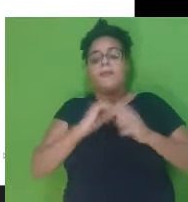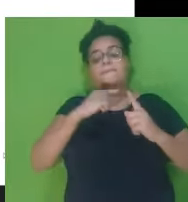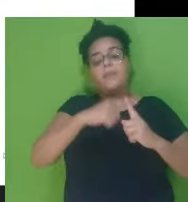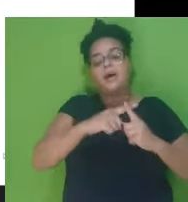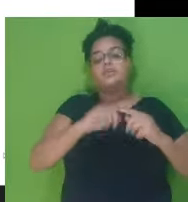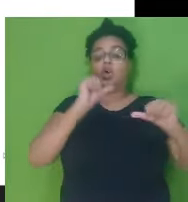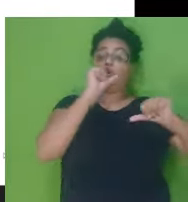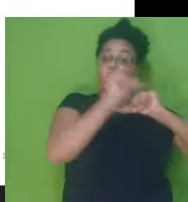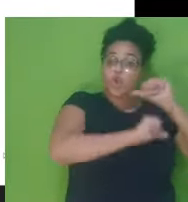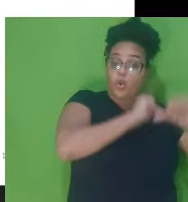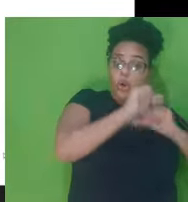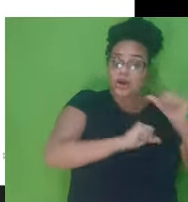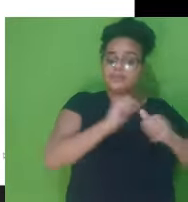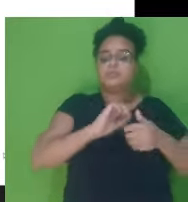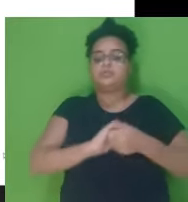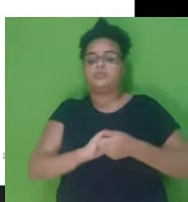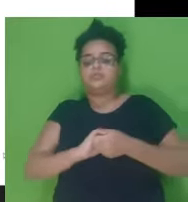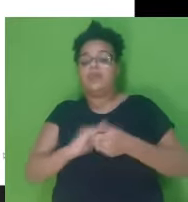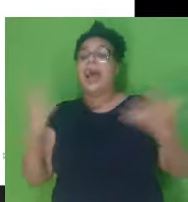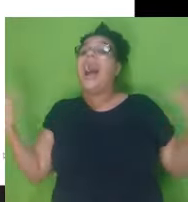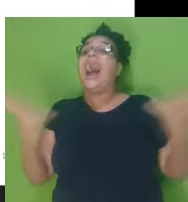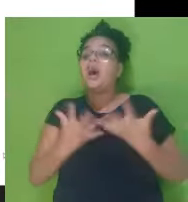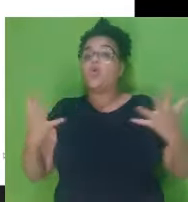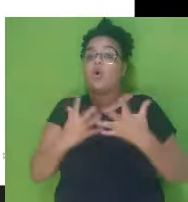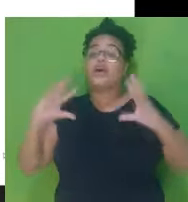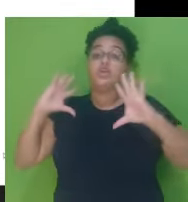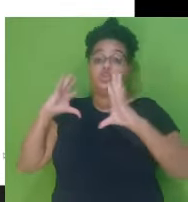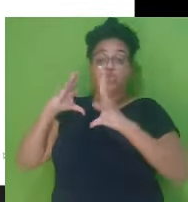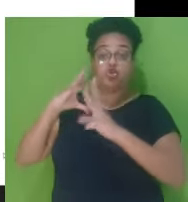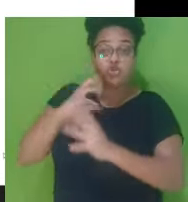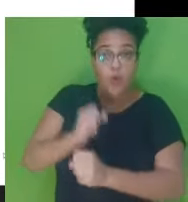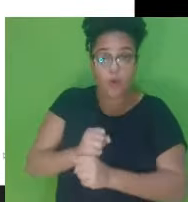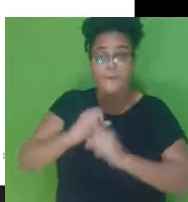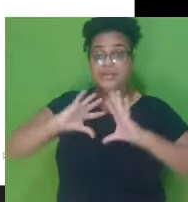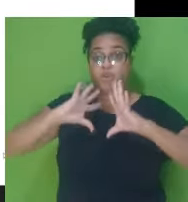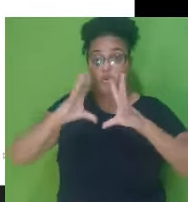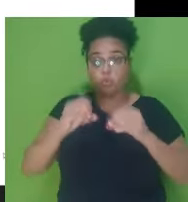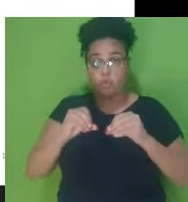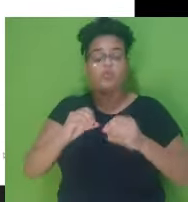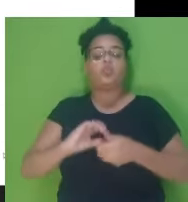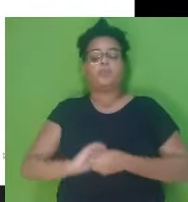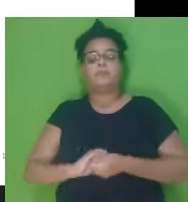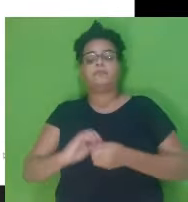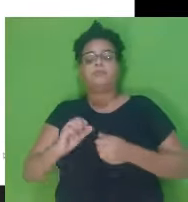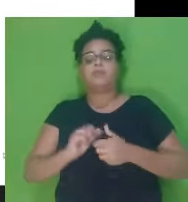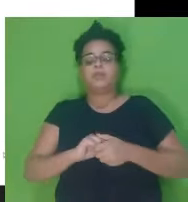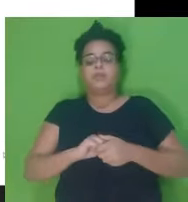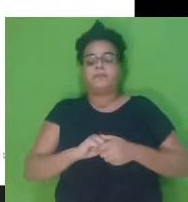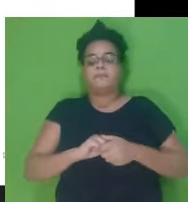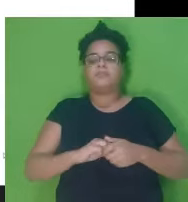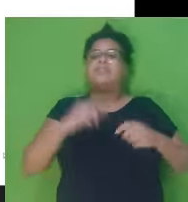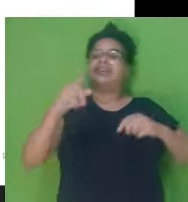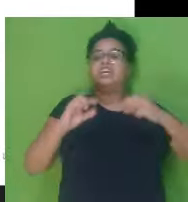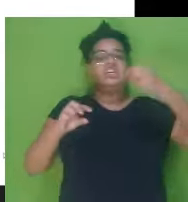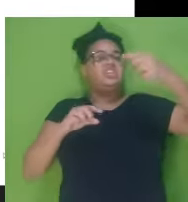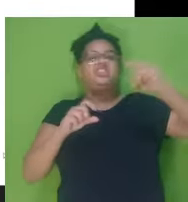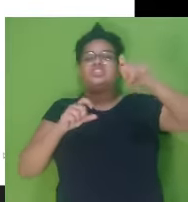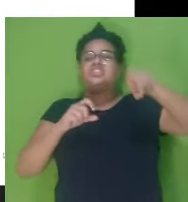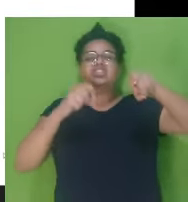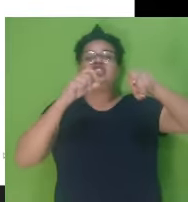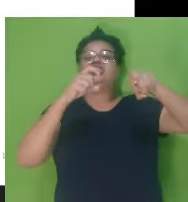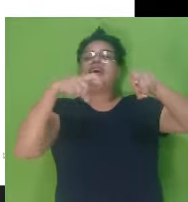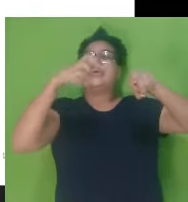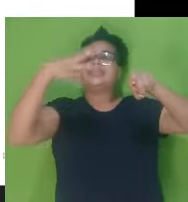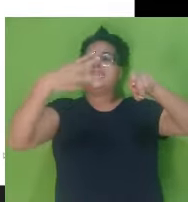2x2, trocando o sinal. E aí agora a gente soma esses termos, né? Então aqui o x3 vai